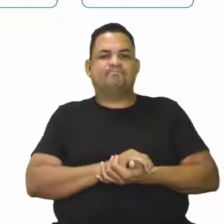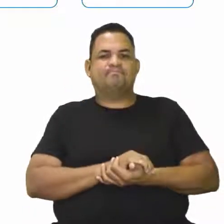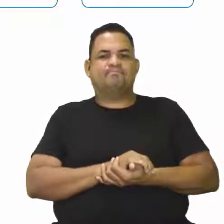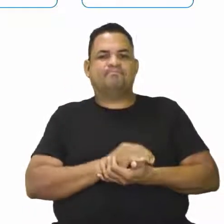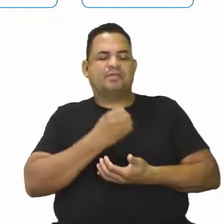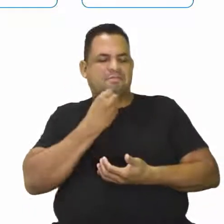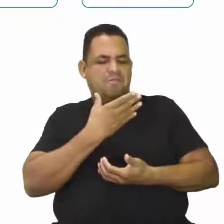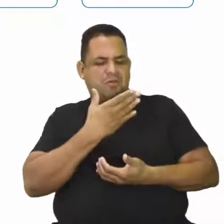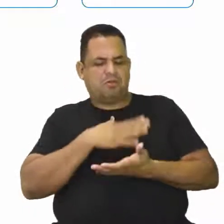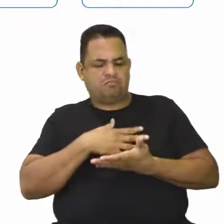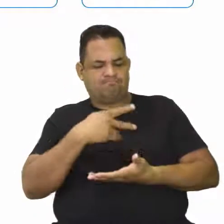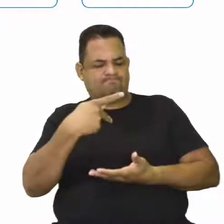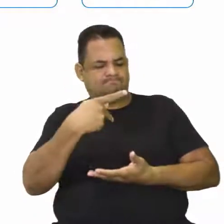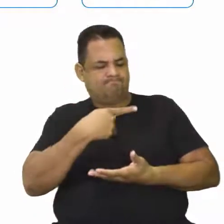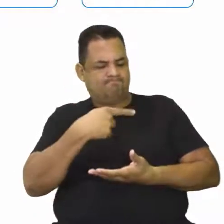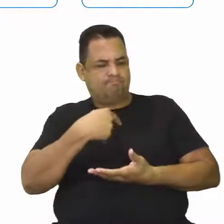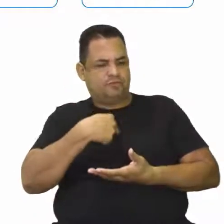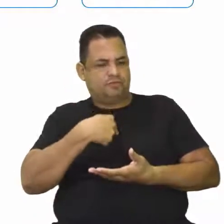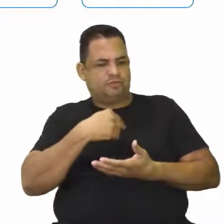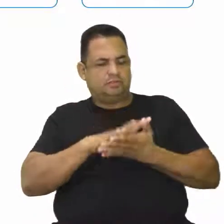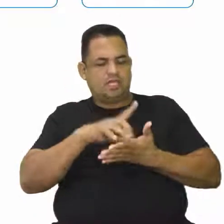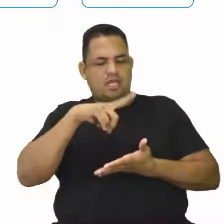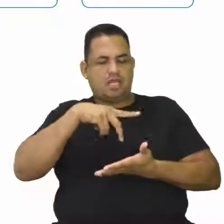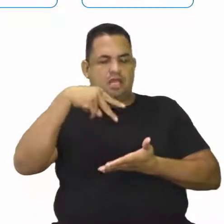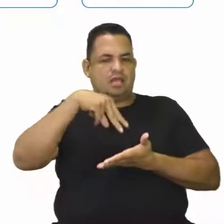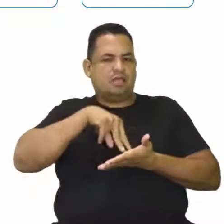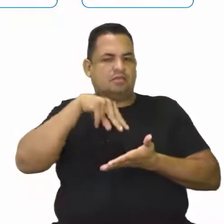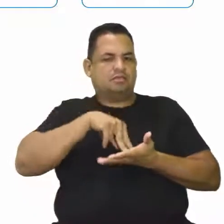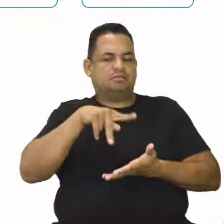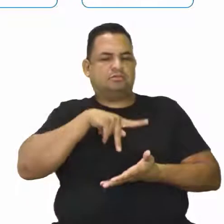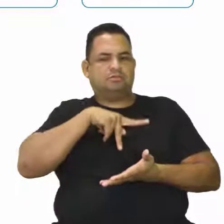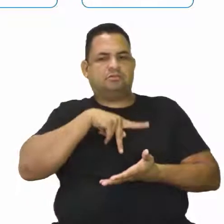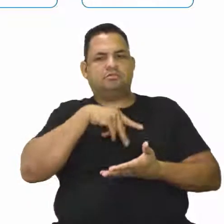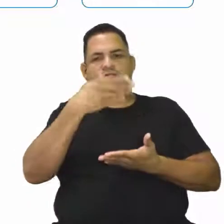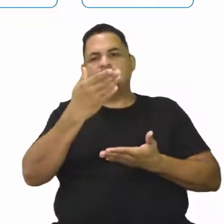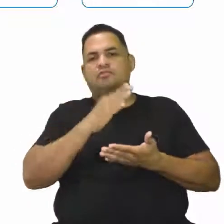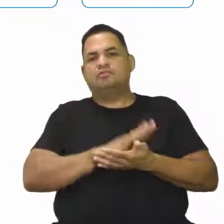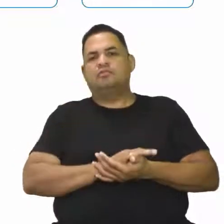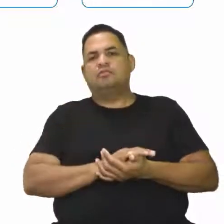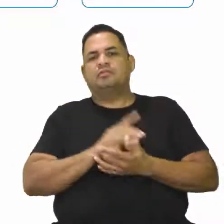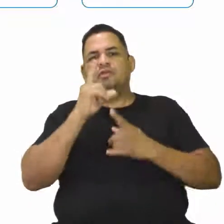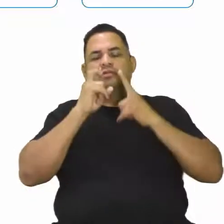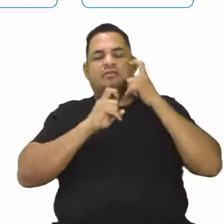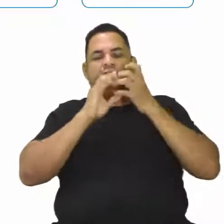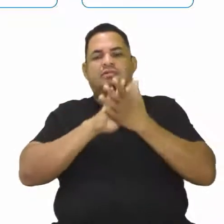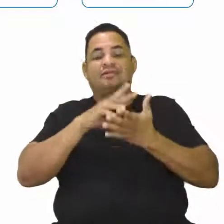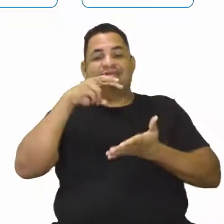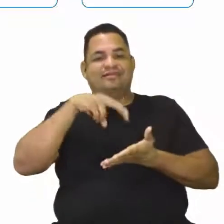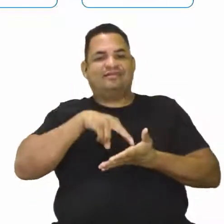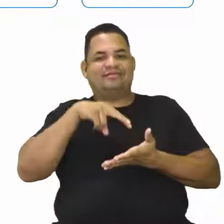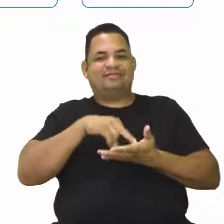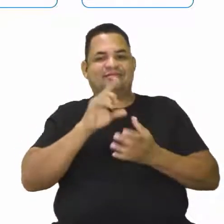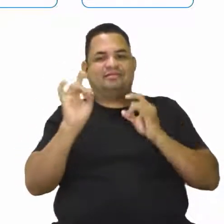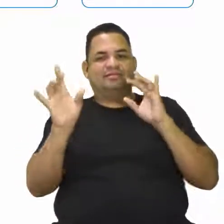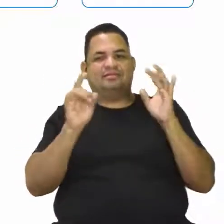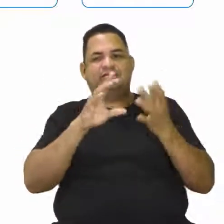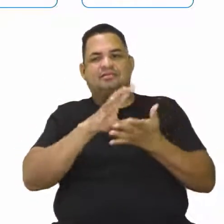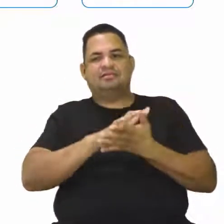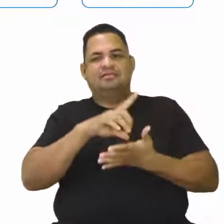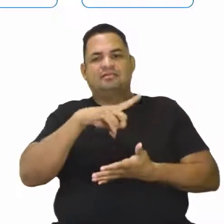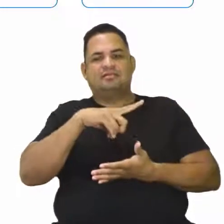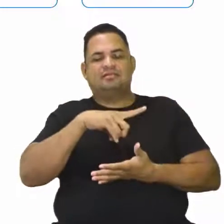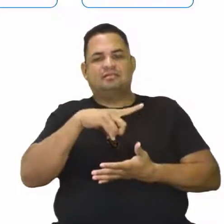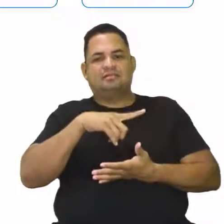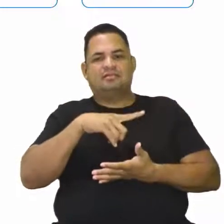ficar bem, algo que vai trazer alegria a você, são as expressões de alegria. E para cada uma delas